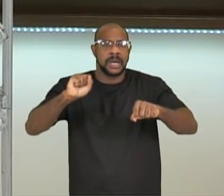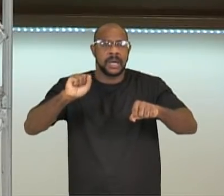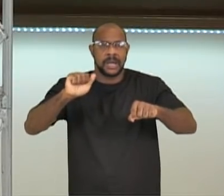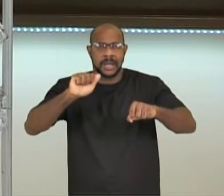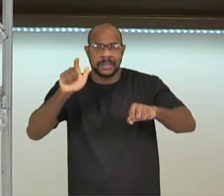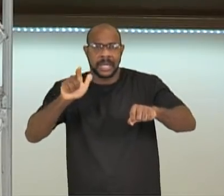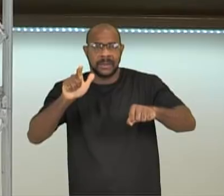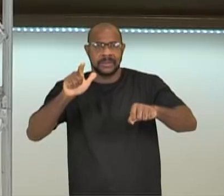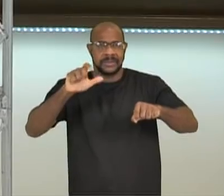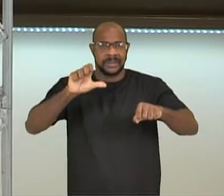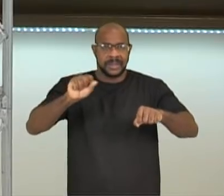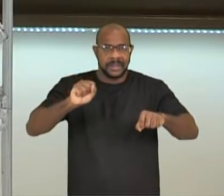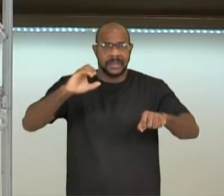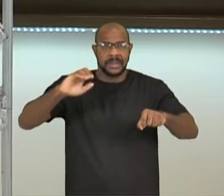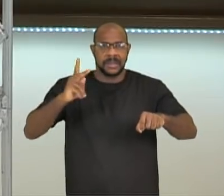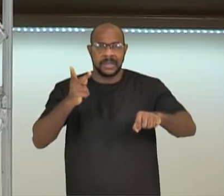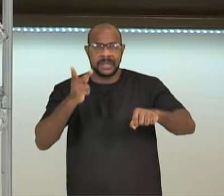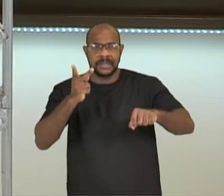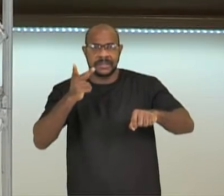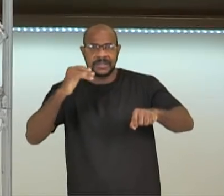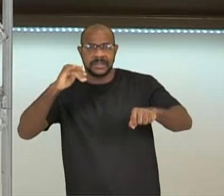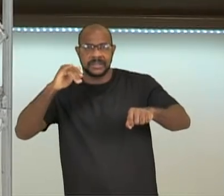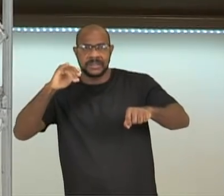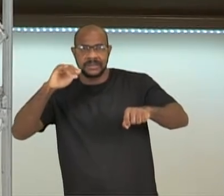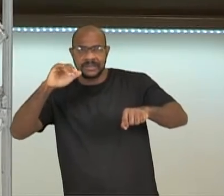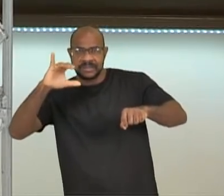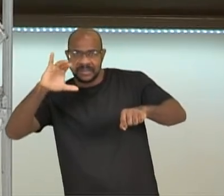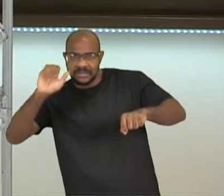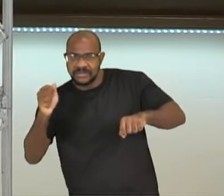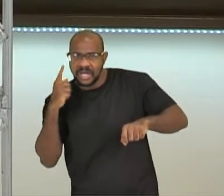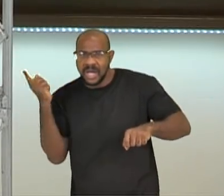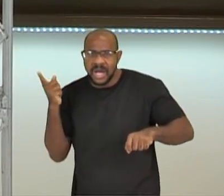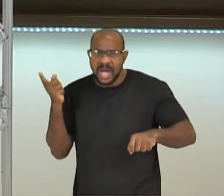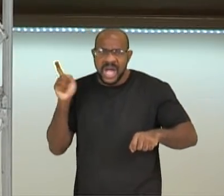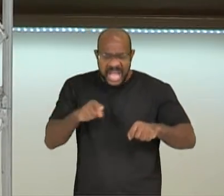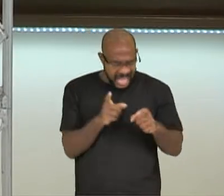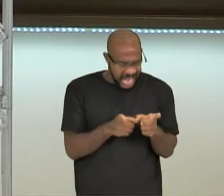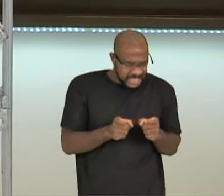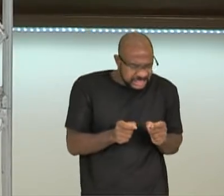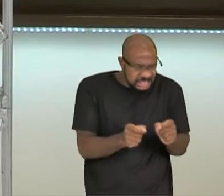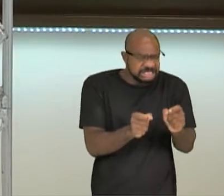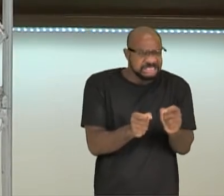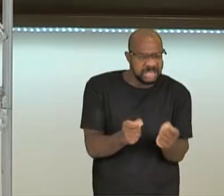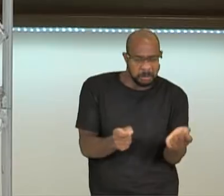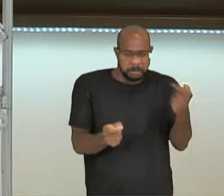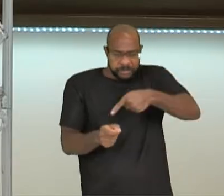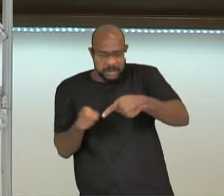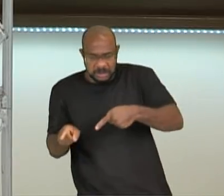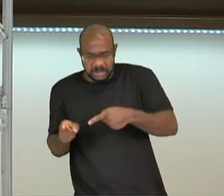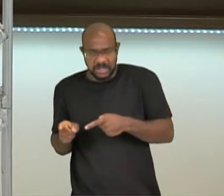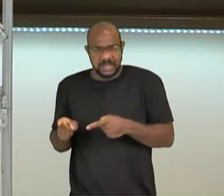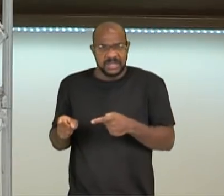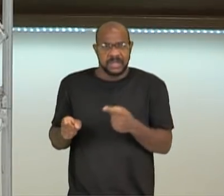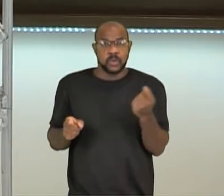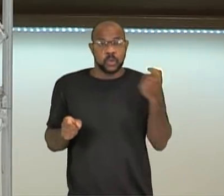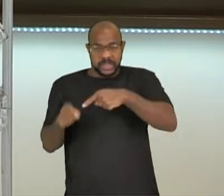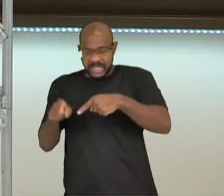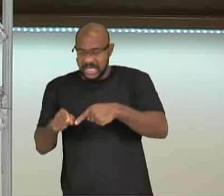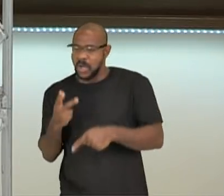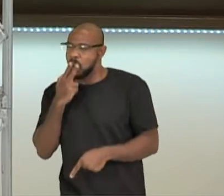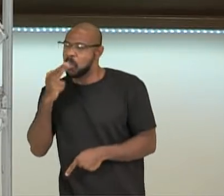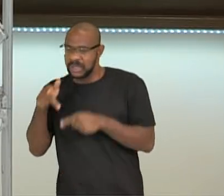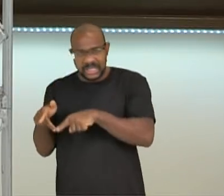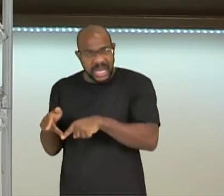porvina, né? Ela é tão cancerígena quanto o cigarro. Então, tem gente que acha, né? Ah, tô consumindo uma